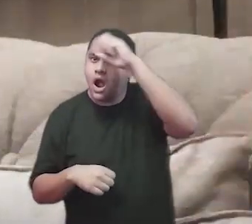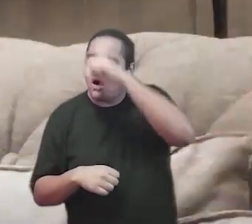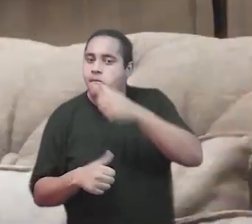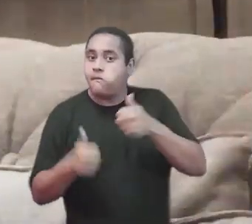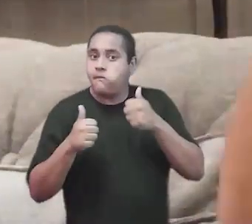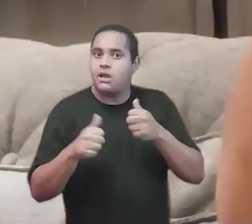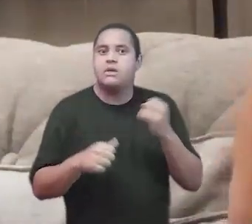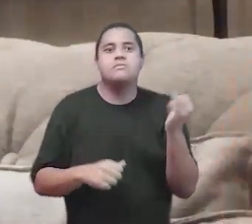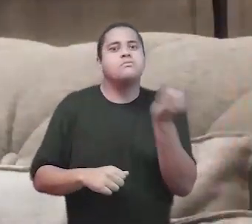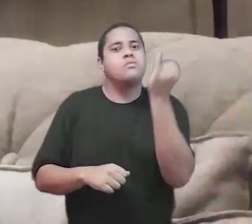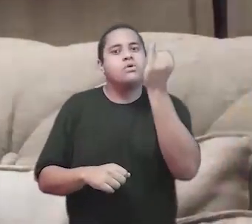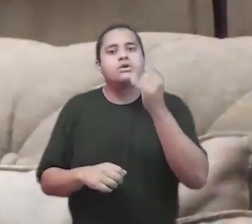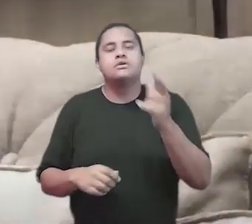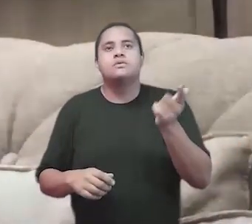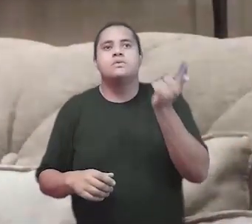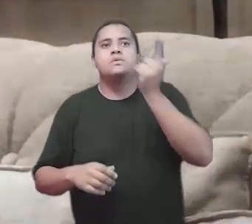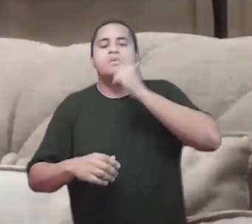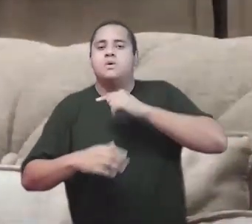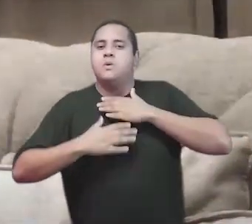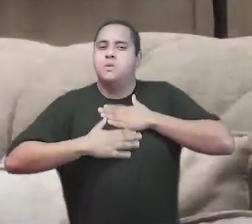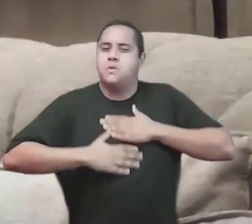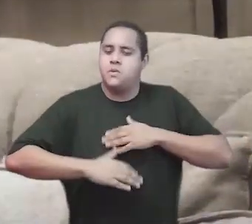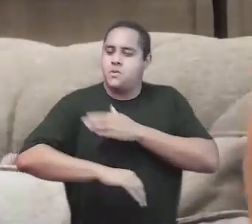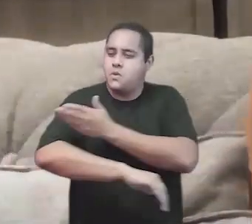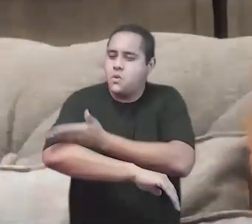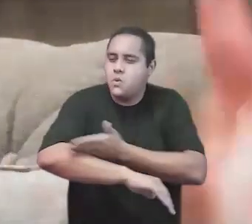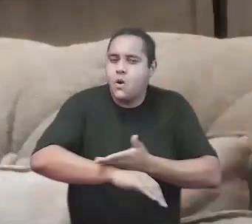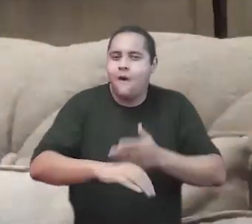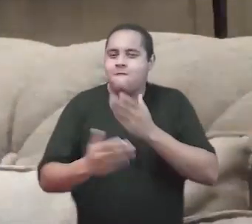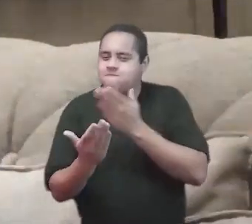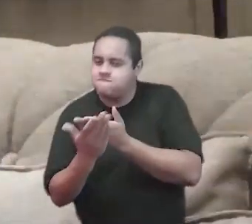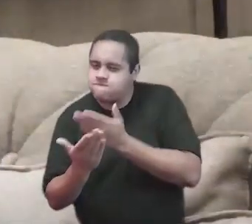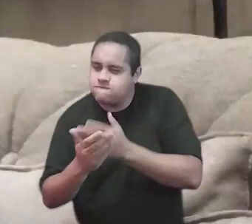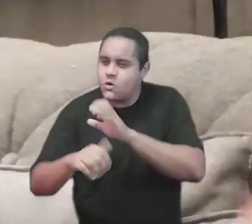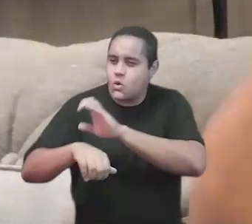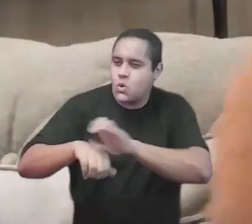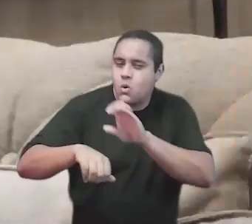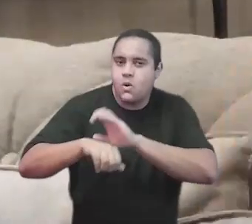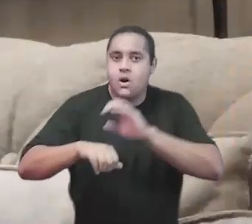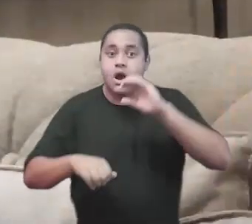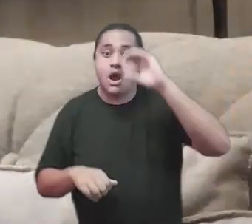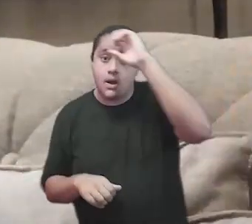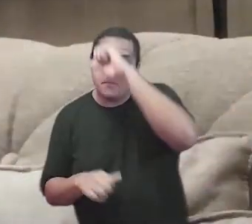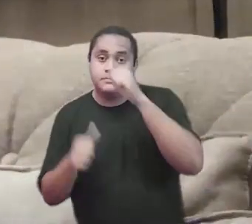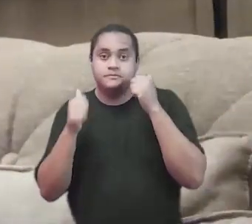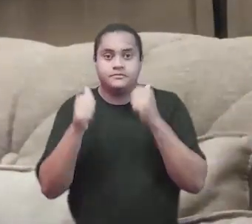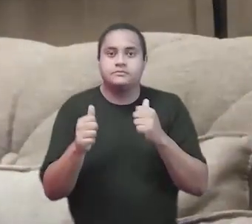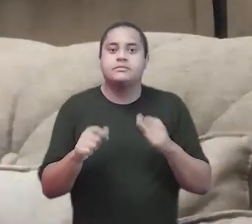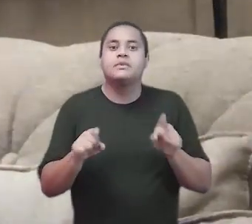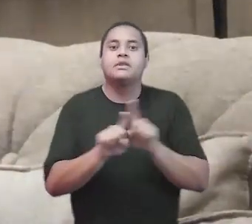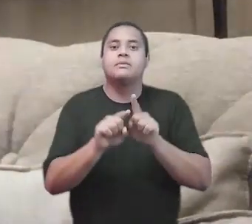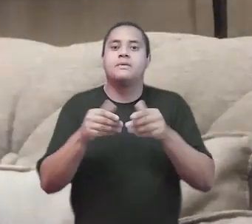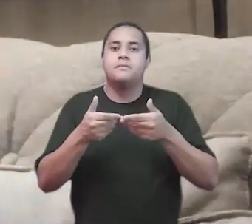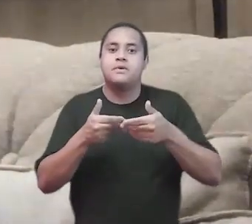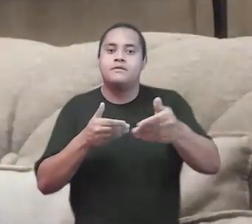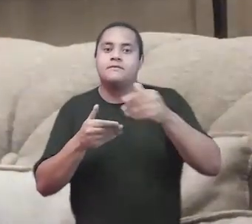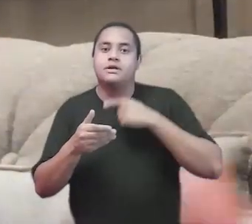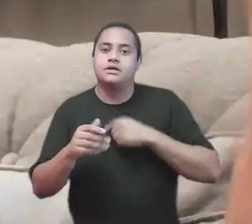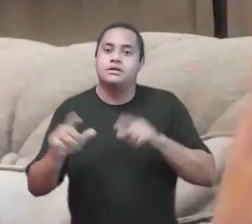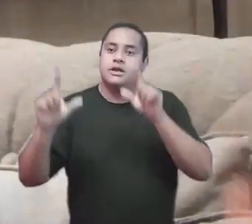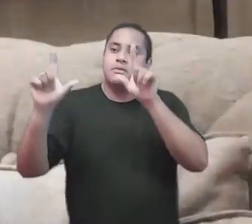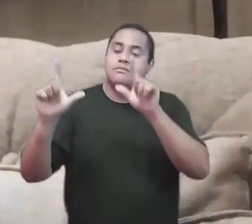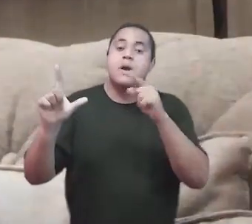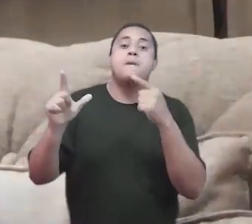gente estabelecer um estado de espírito e rotina para aproveitar o curso. E vocês vão ter agora um primeiro módulo